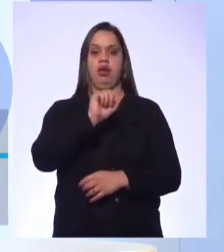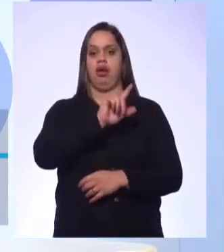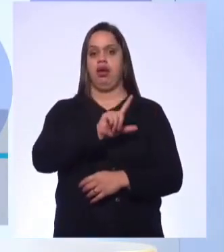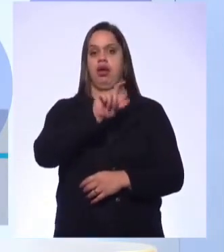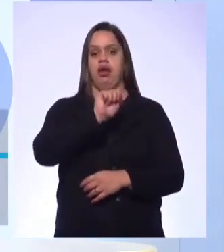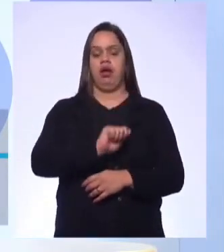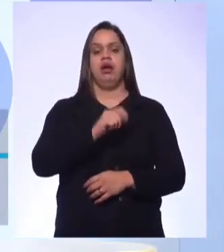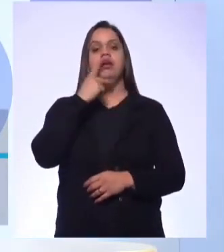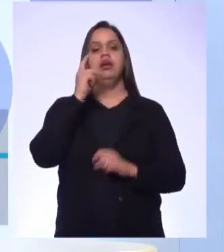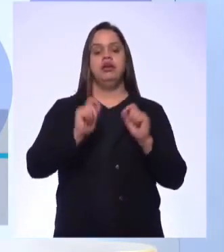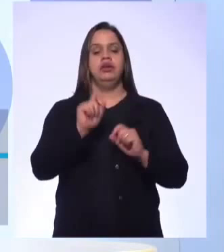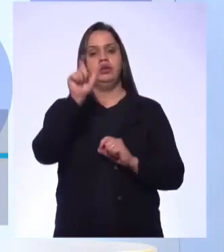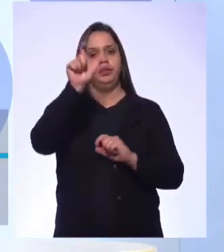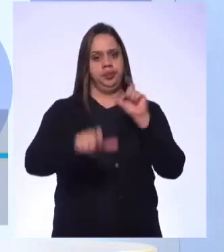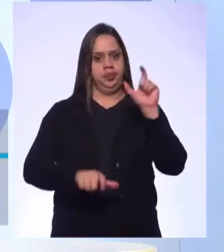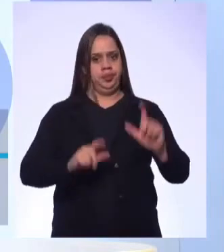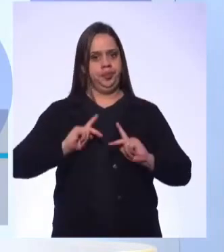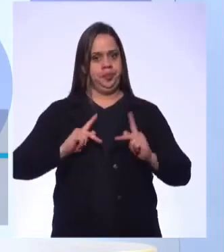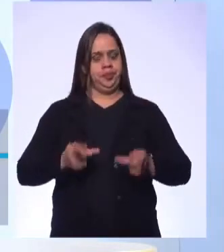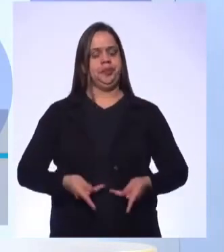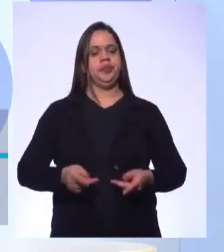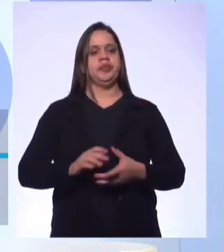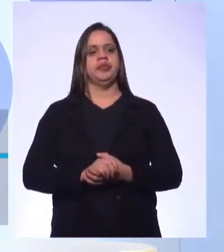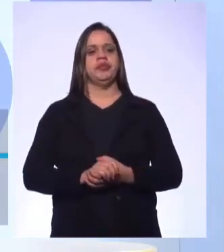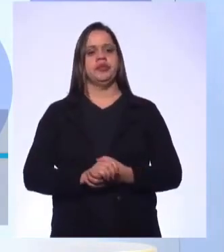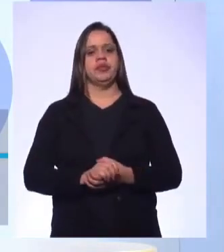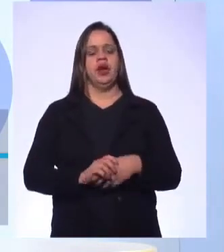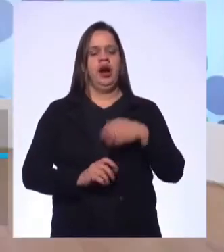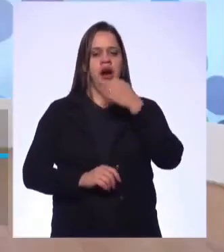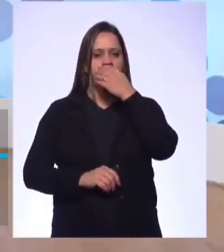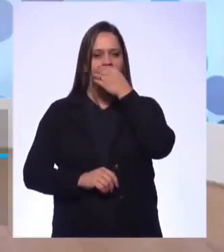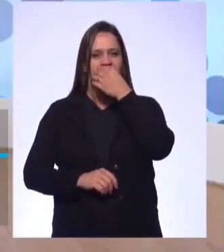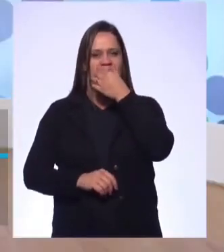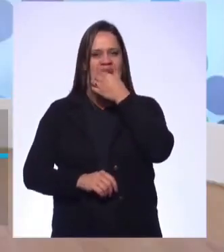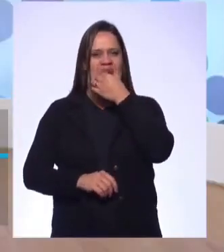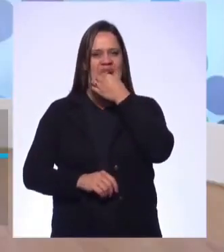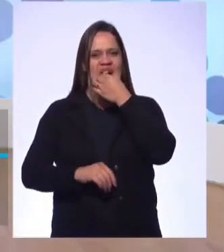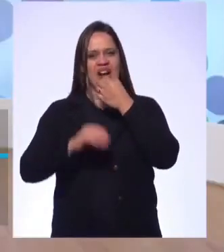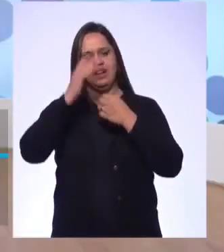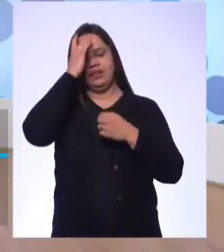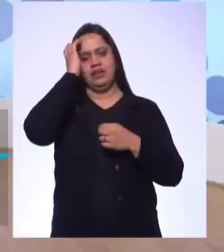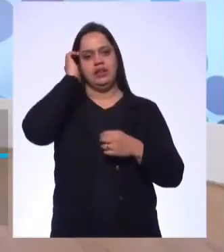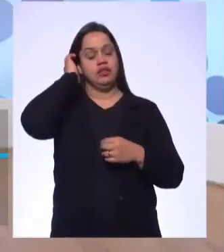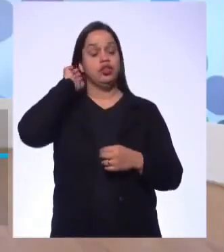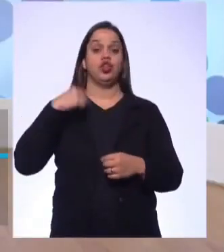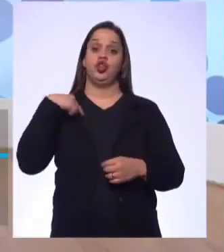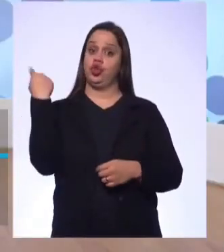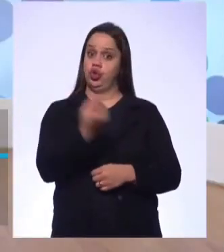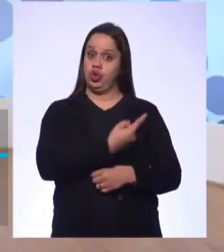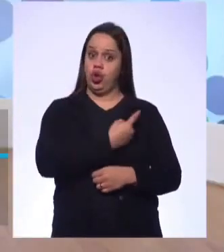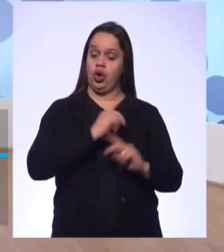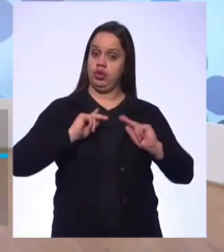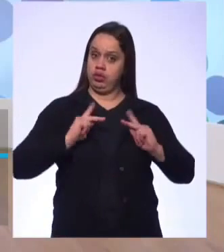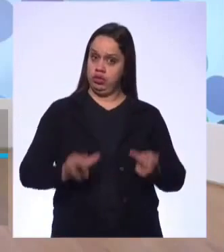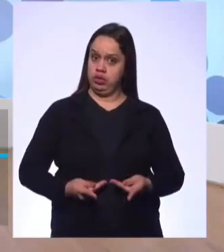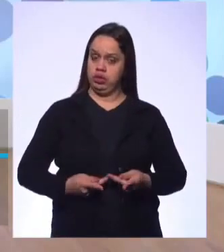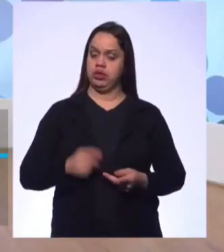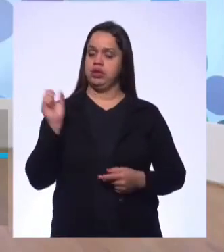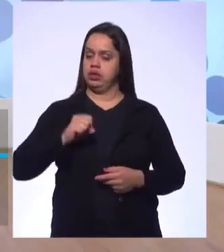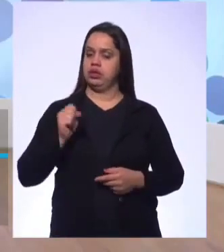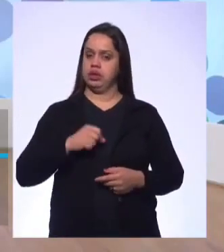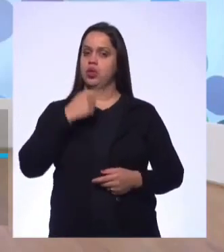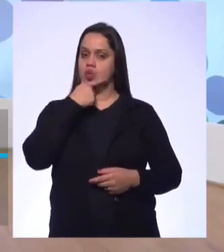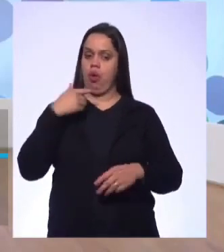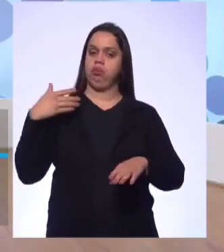seres humanos. Nós, seres humanos, deve ser, né? É, Responsável. nós, isso. E sim, o homem invade.